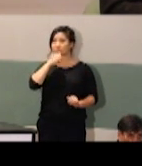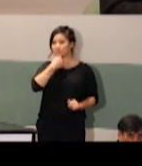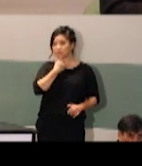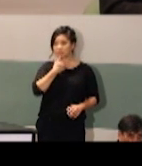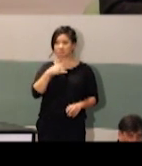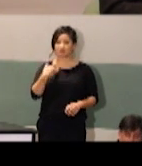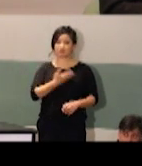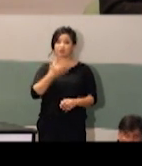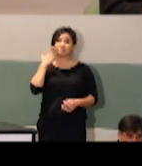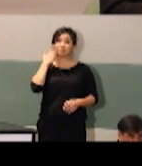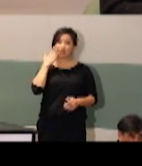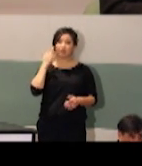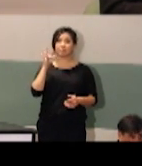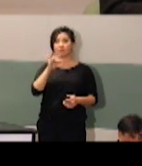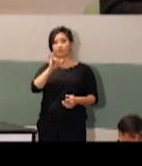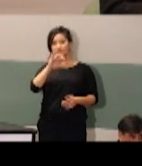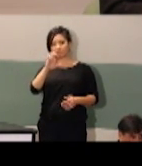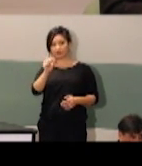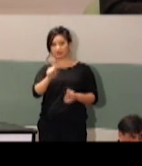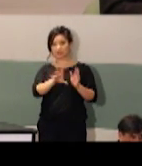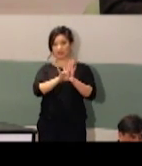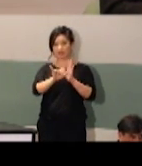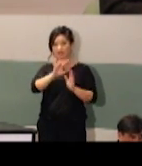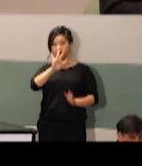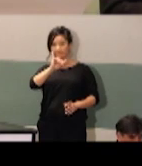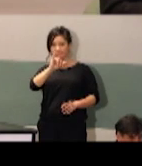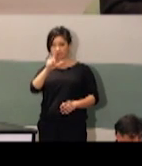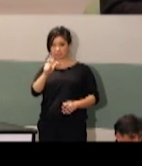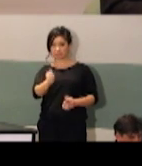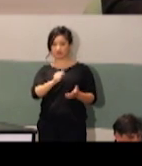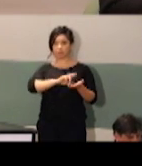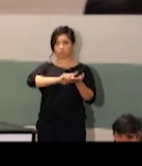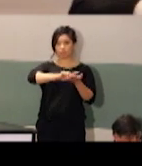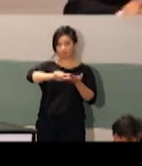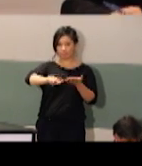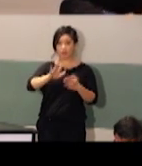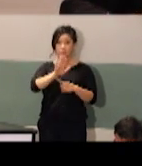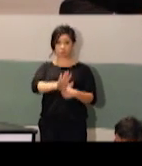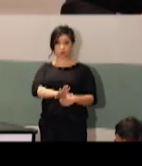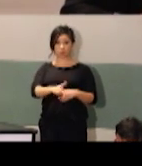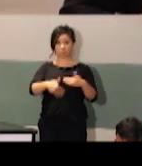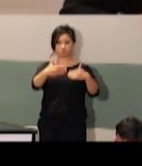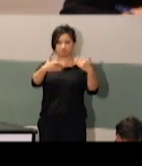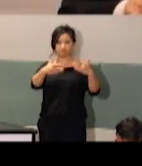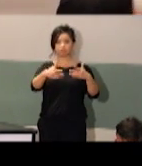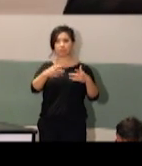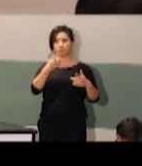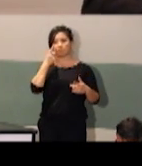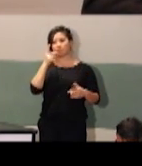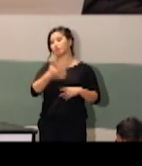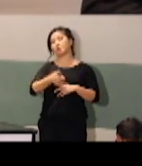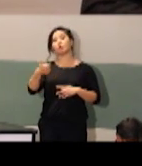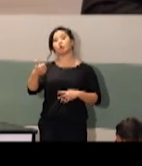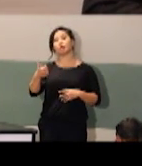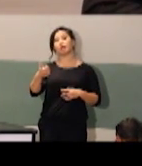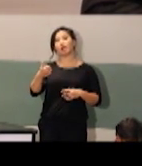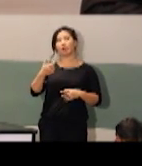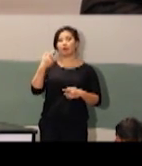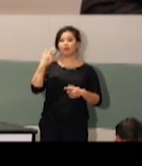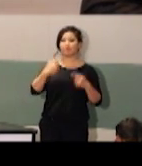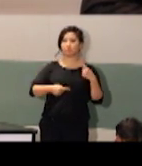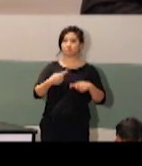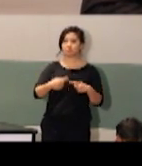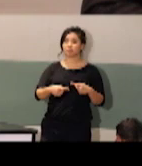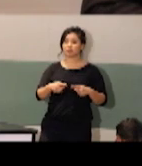É importante avançar. A lei da ficha limpa contribui para melhorar a qualidade da política e a qualidade dos políticos. Foi uma conquista